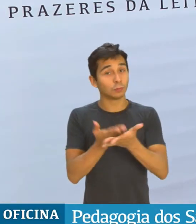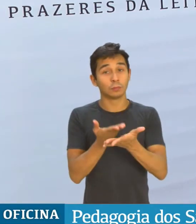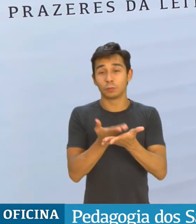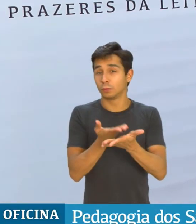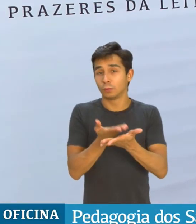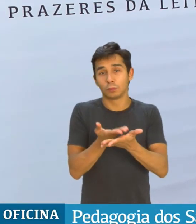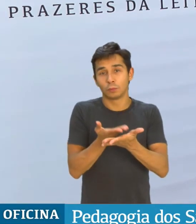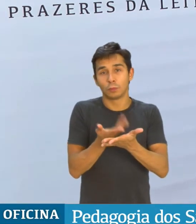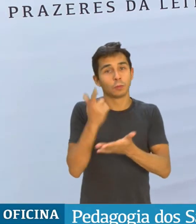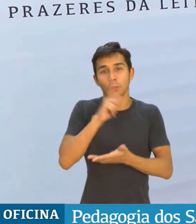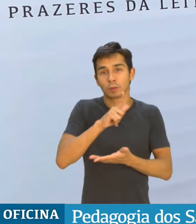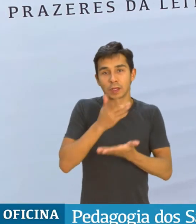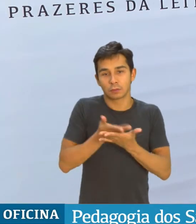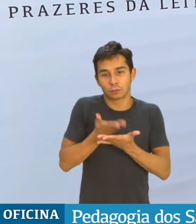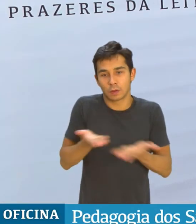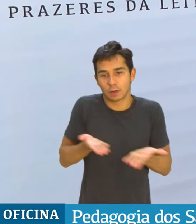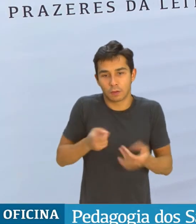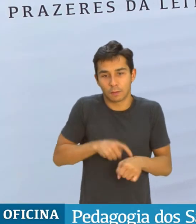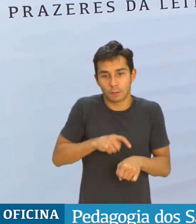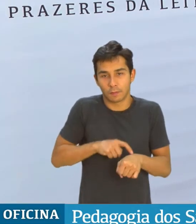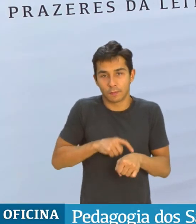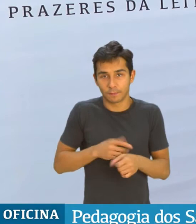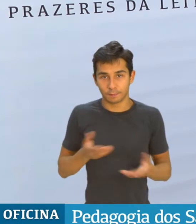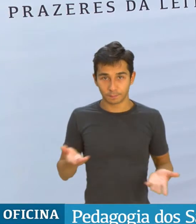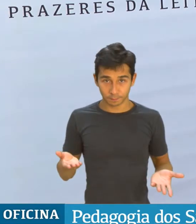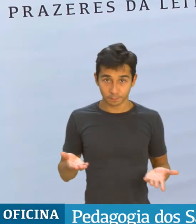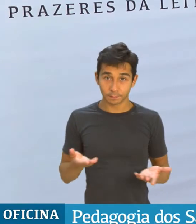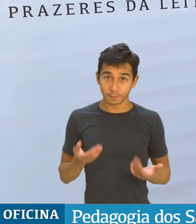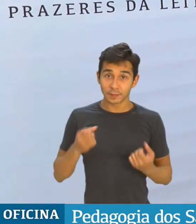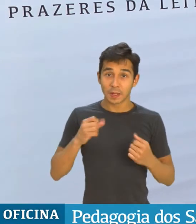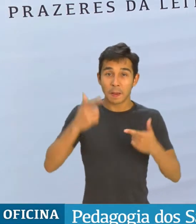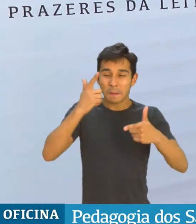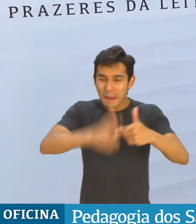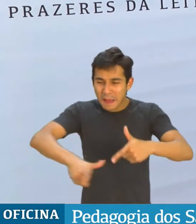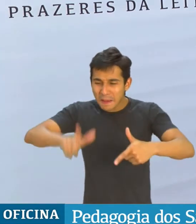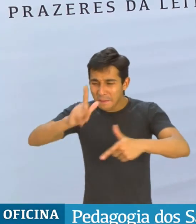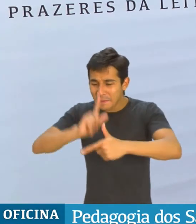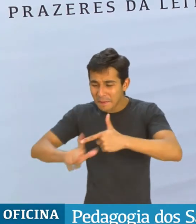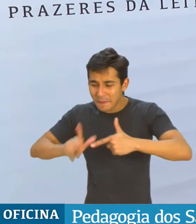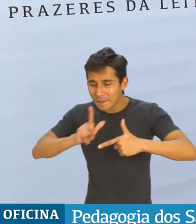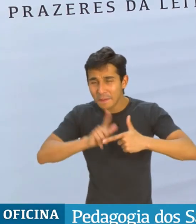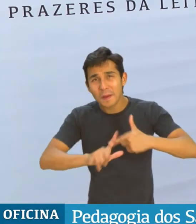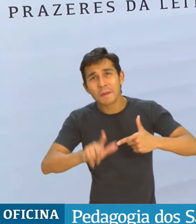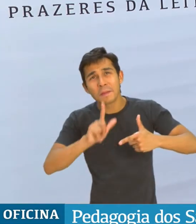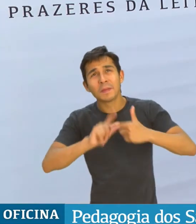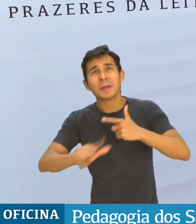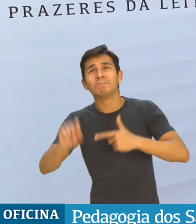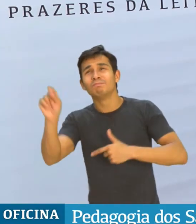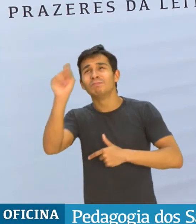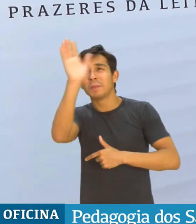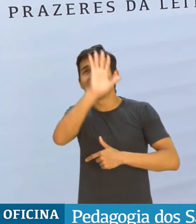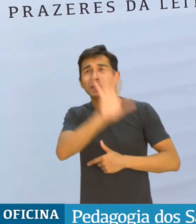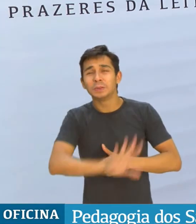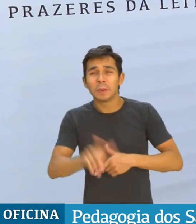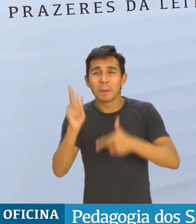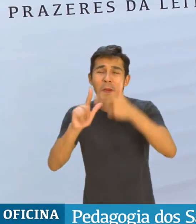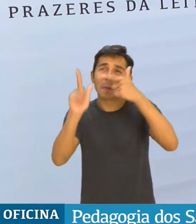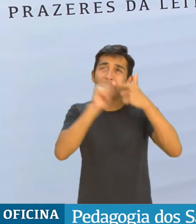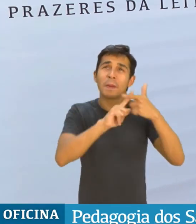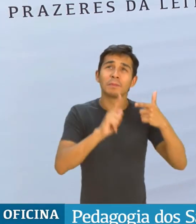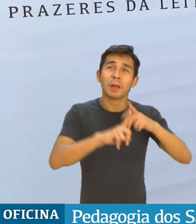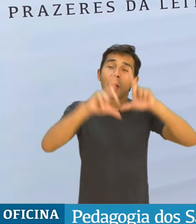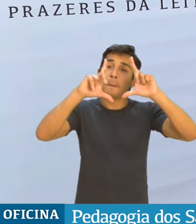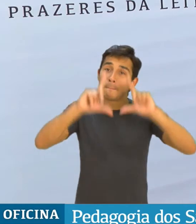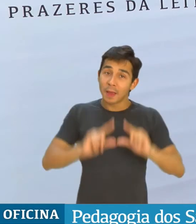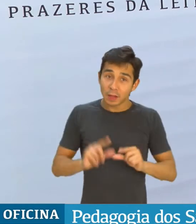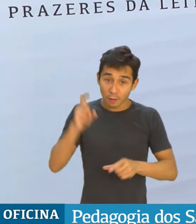Quando a gente conseguir talvez minimizar um pouco esses problemas, quando a gente voltar para a sala de aula, eu acredito